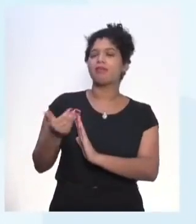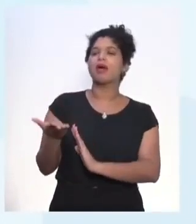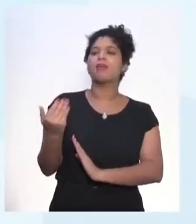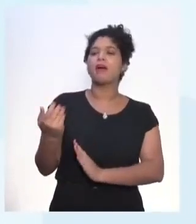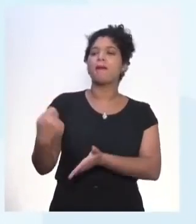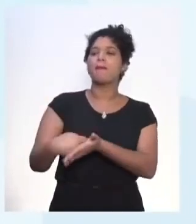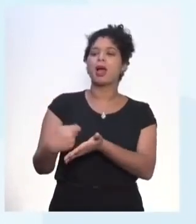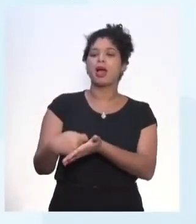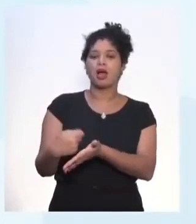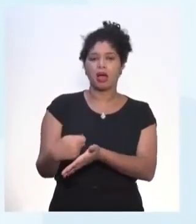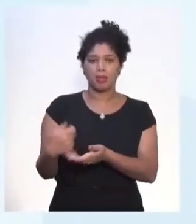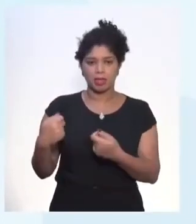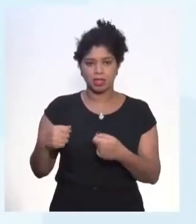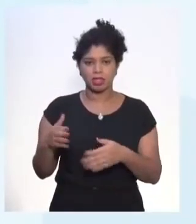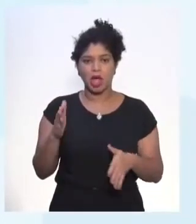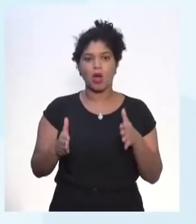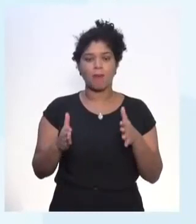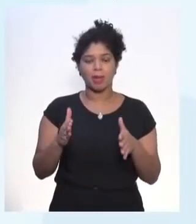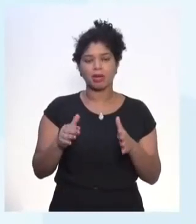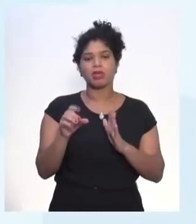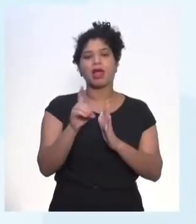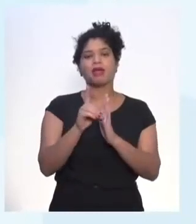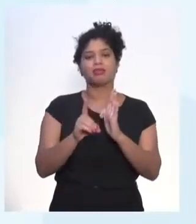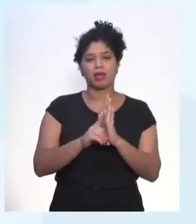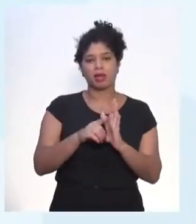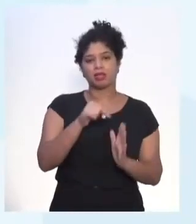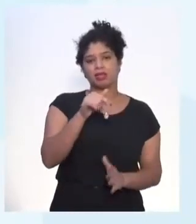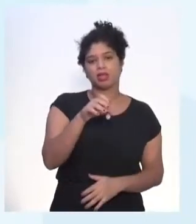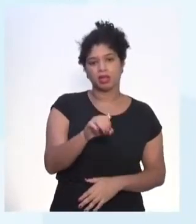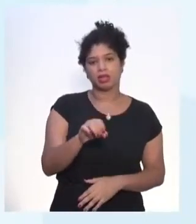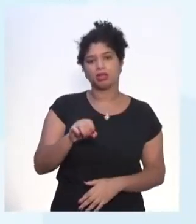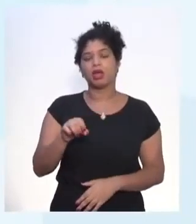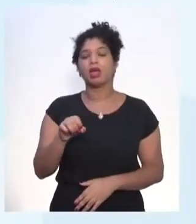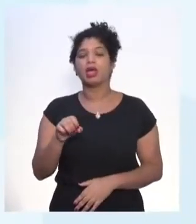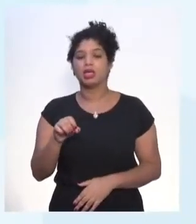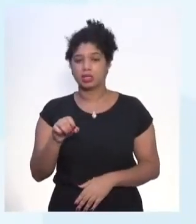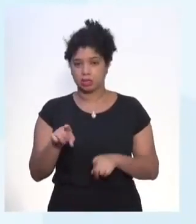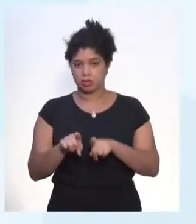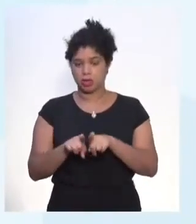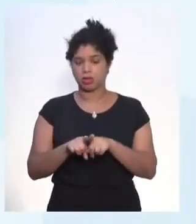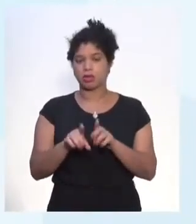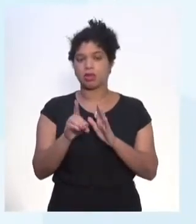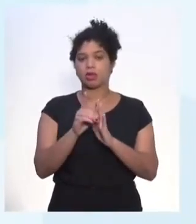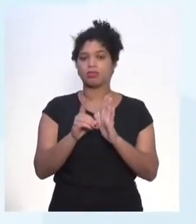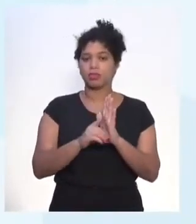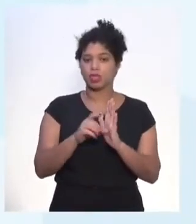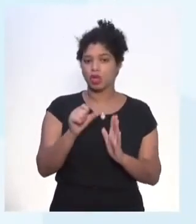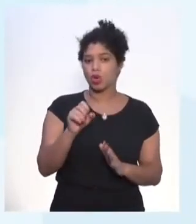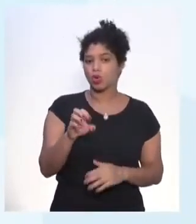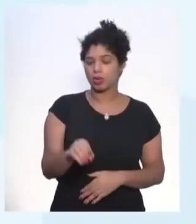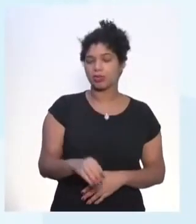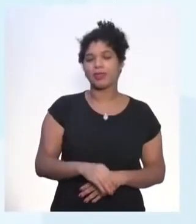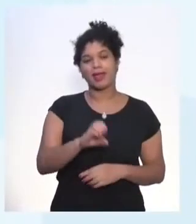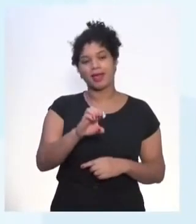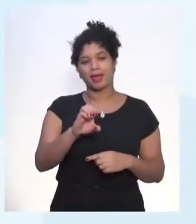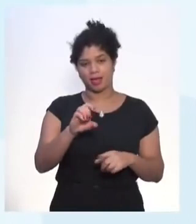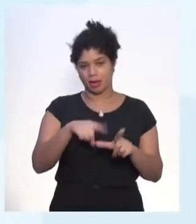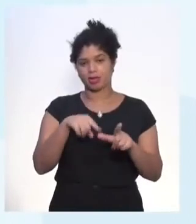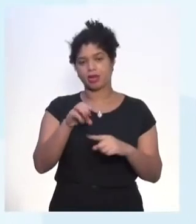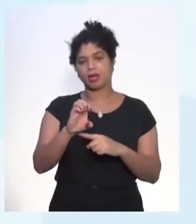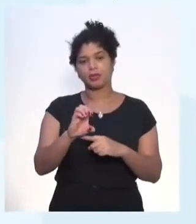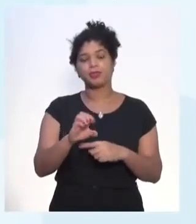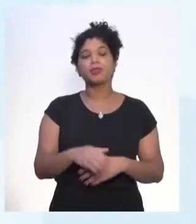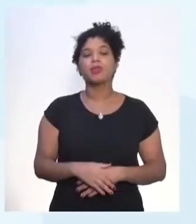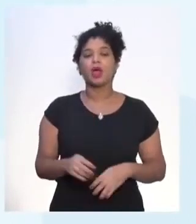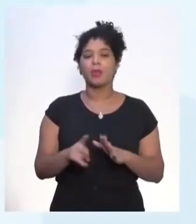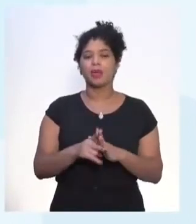fundo com esta finalidade, estavam em voga entre as décadas de 70 e 80. Né? E surgem tensões entre público e arte,